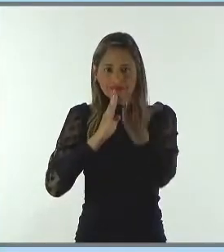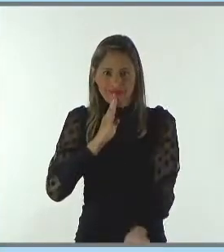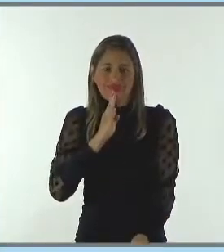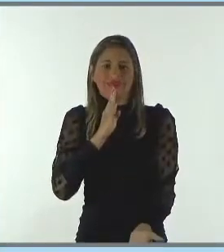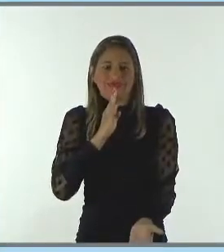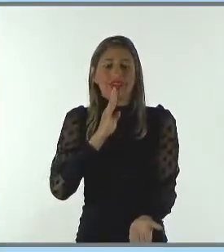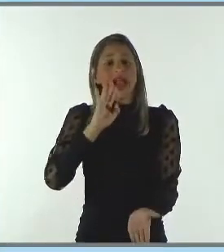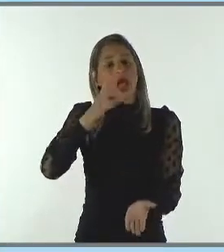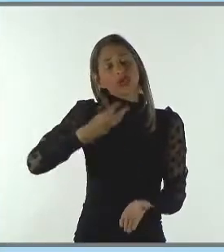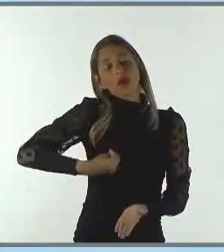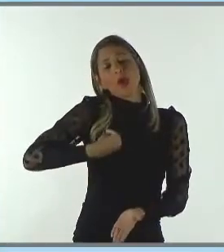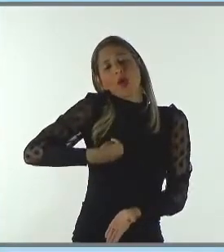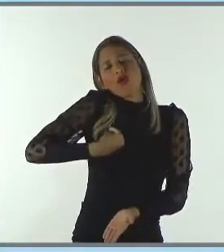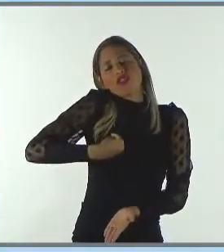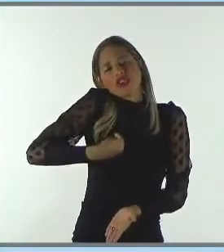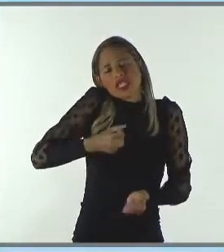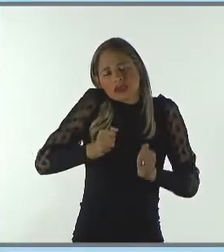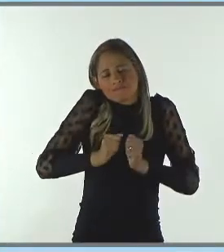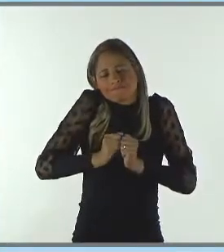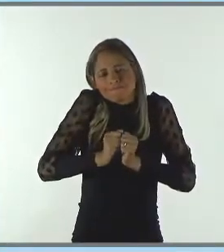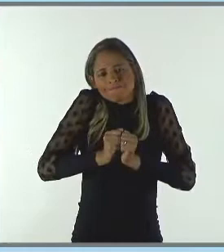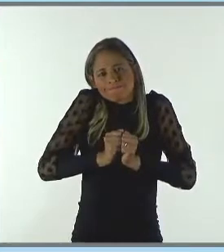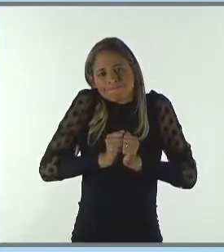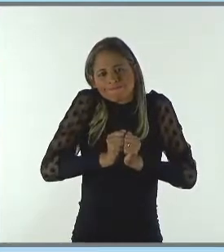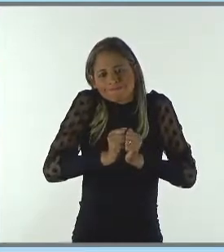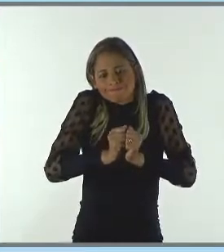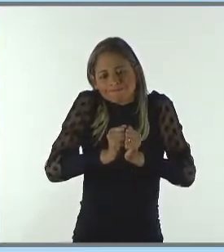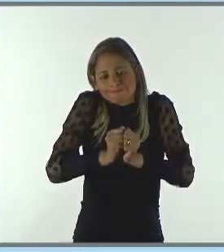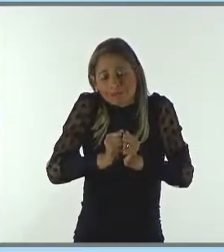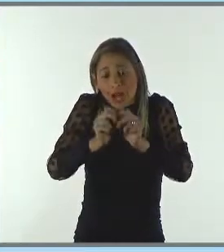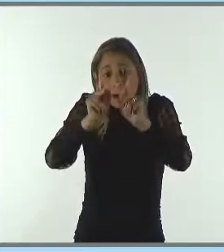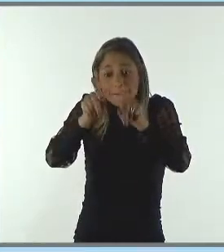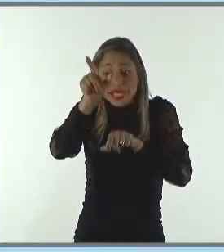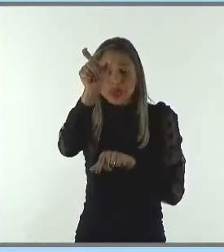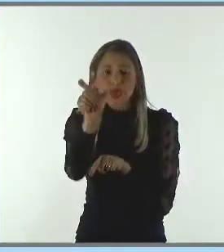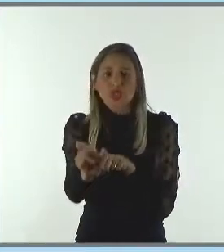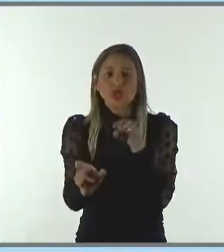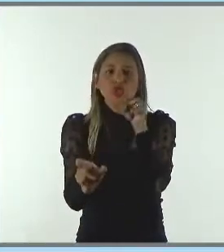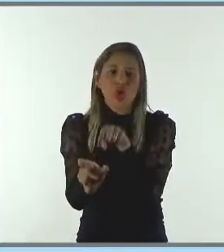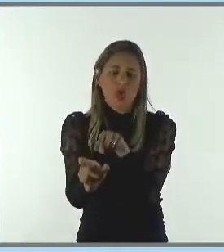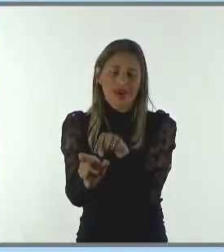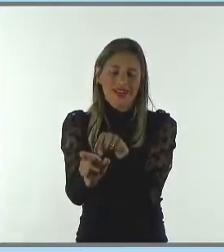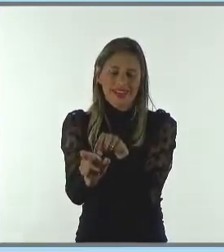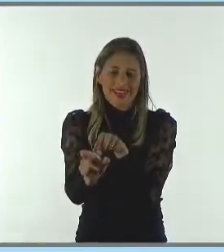uma convivência muito estreita com a pessoa Maria Mazarello Rodrigues